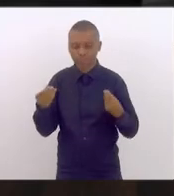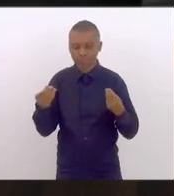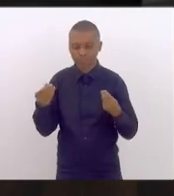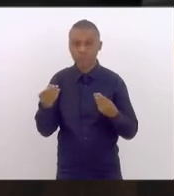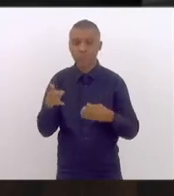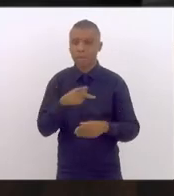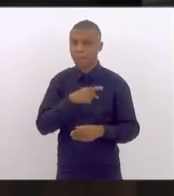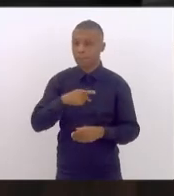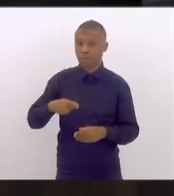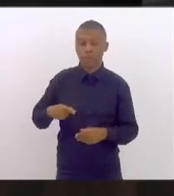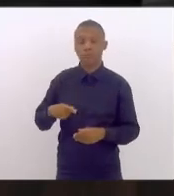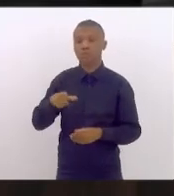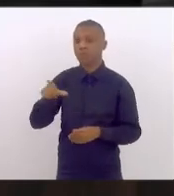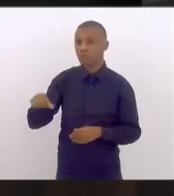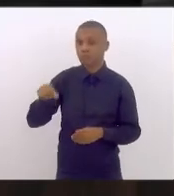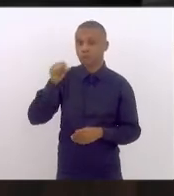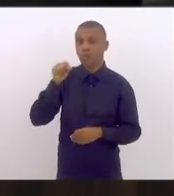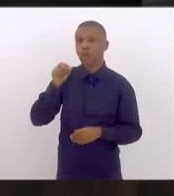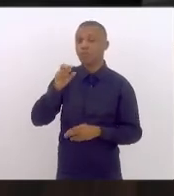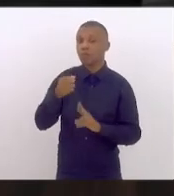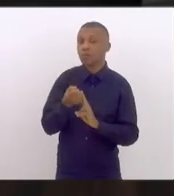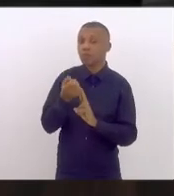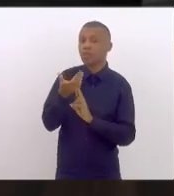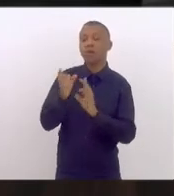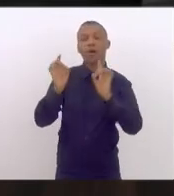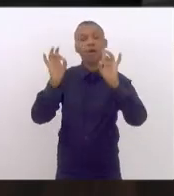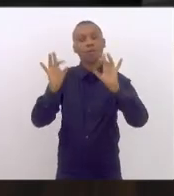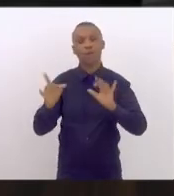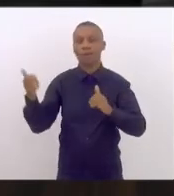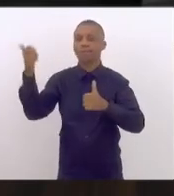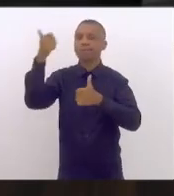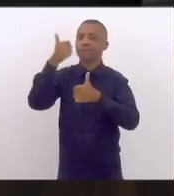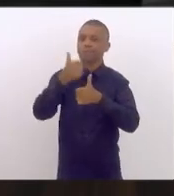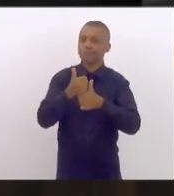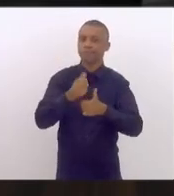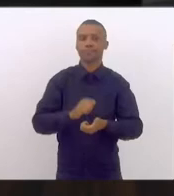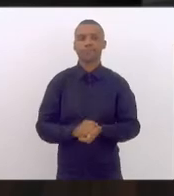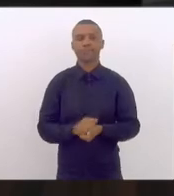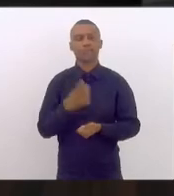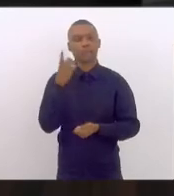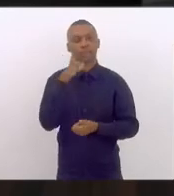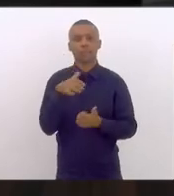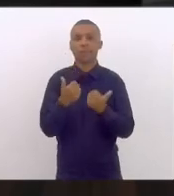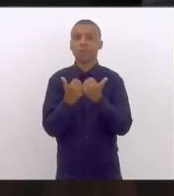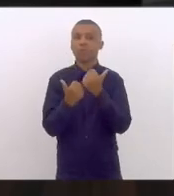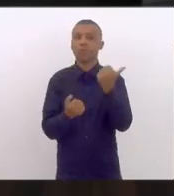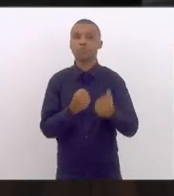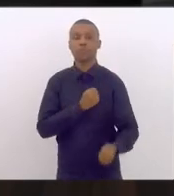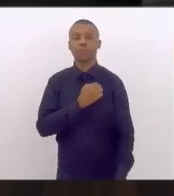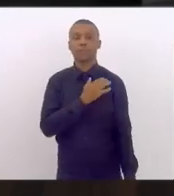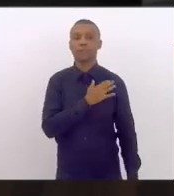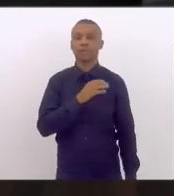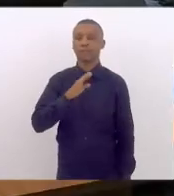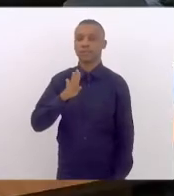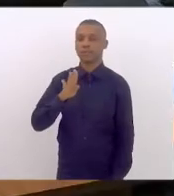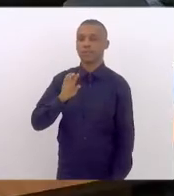presidência designa relator especial deputado Subtenente Bernardo